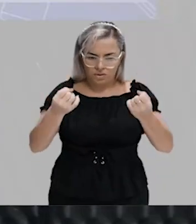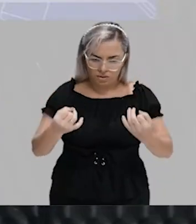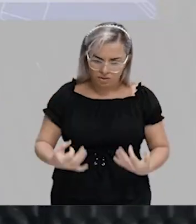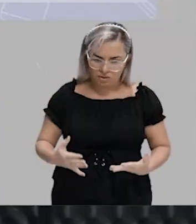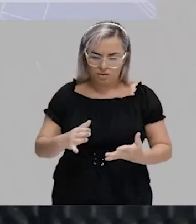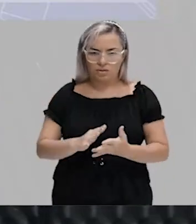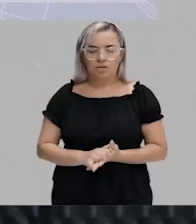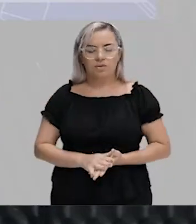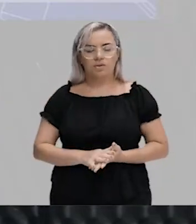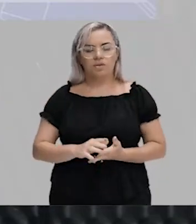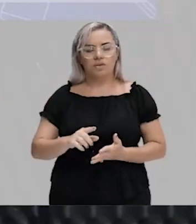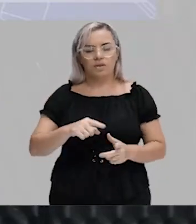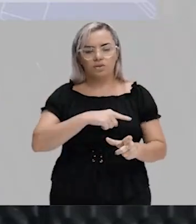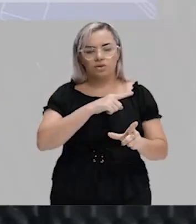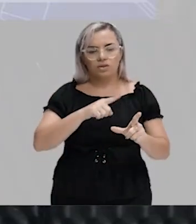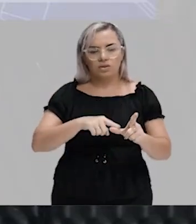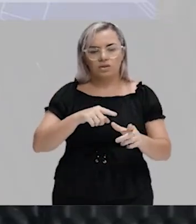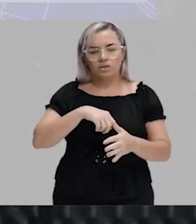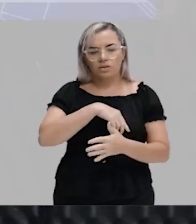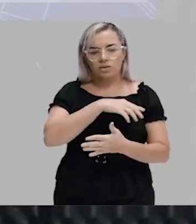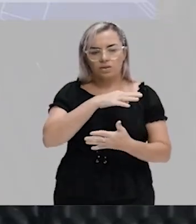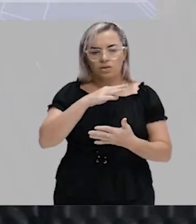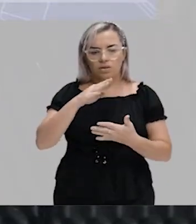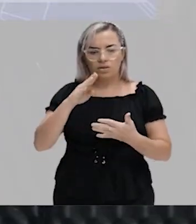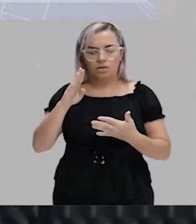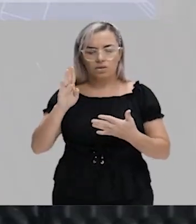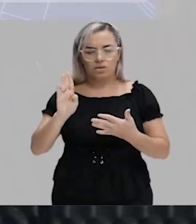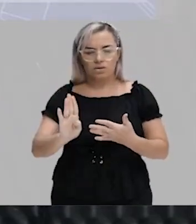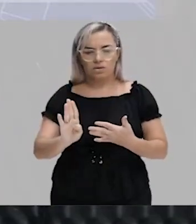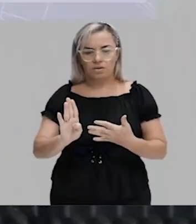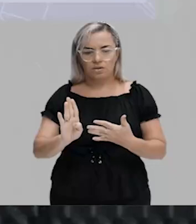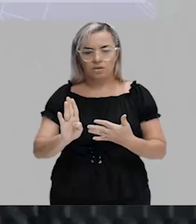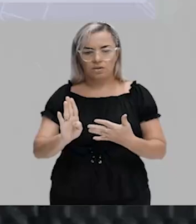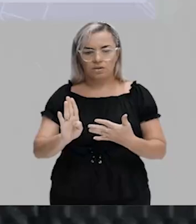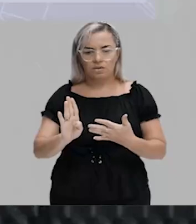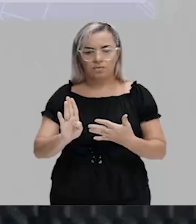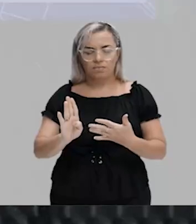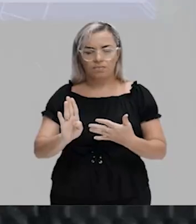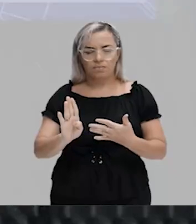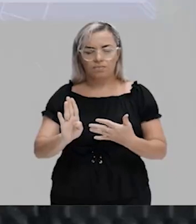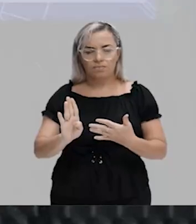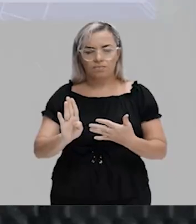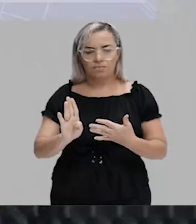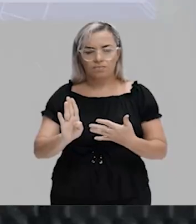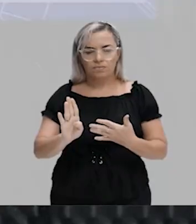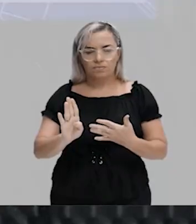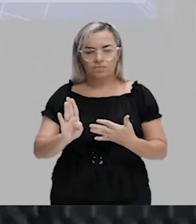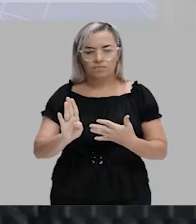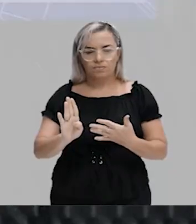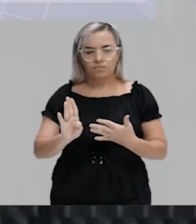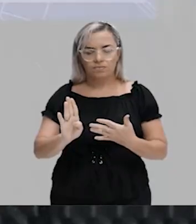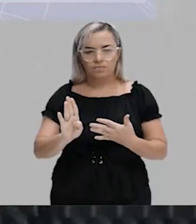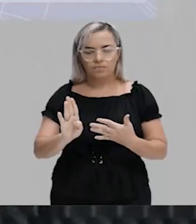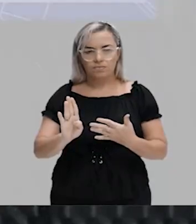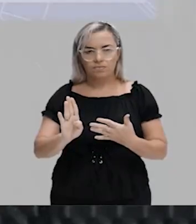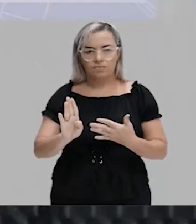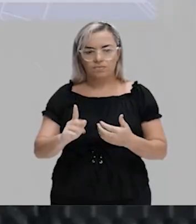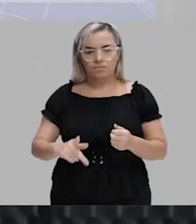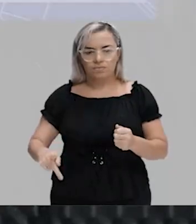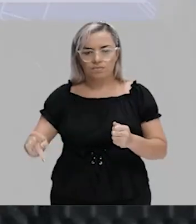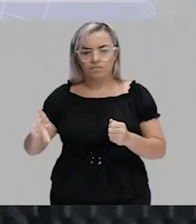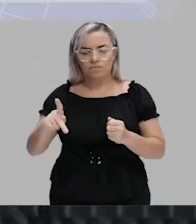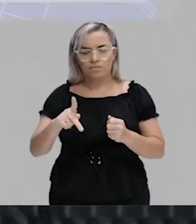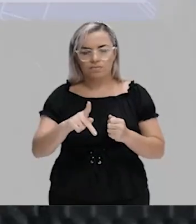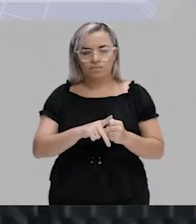né? Os pronomes das orações restantes são classificados como aqueles, pronome, né,